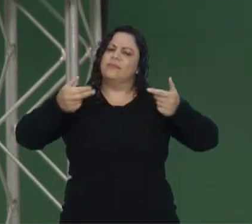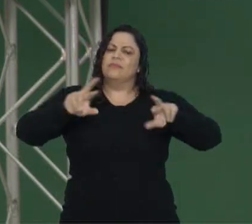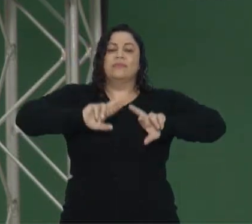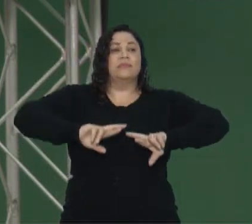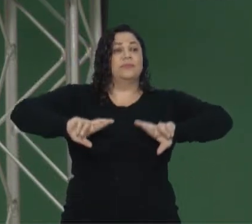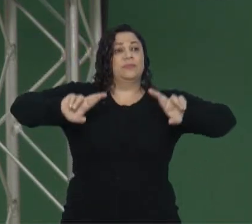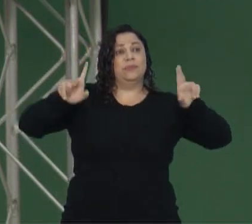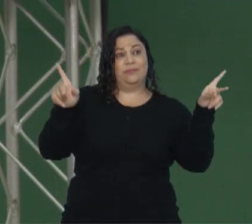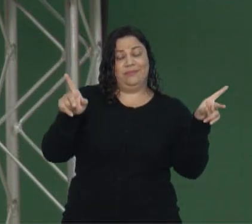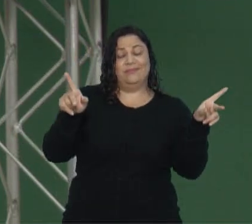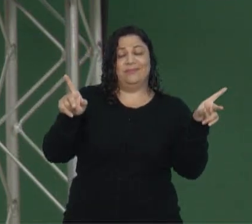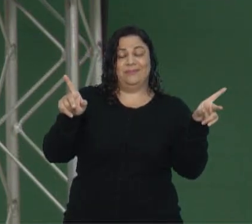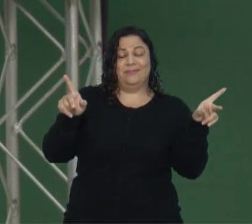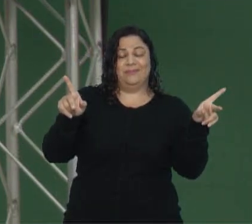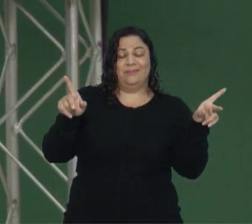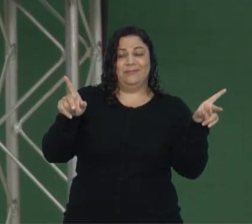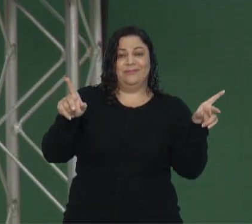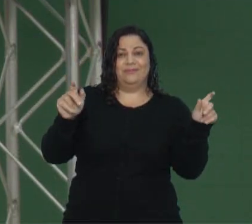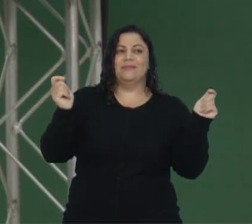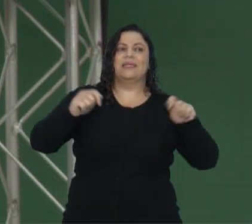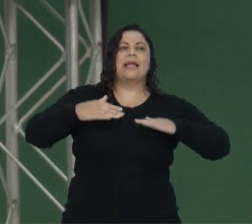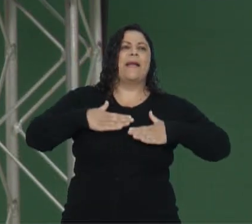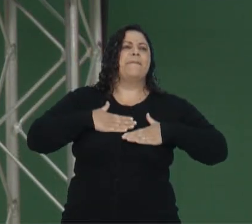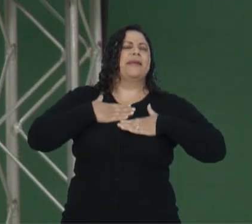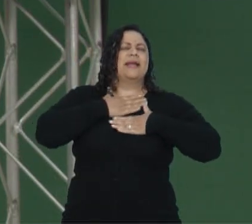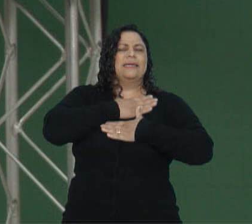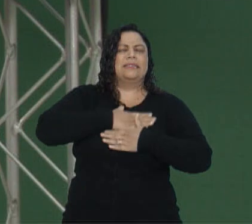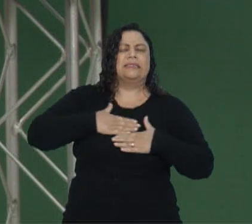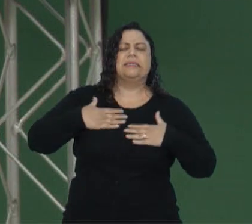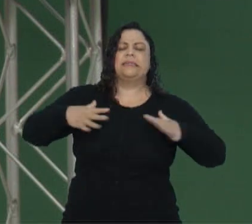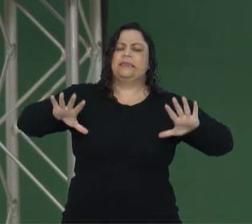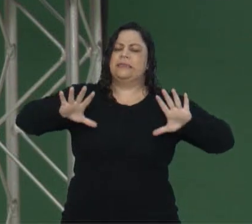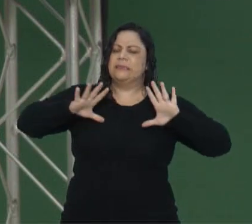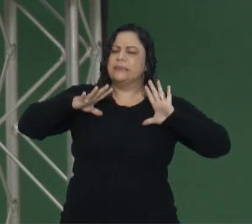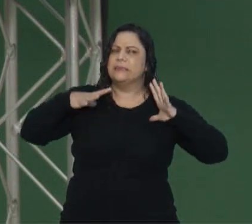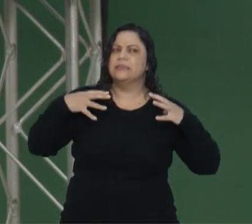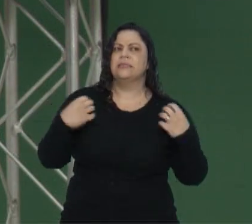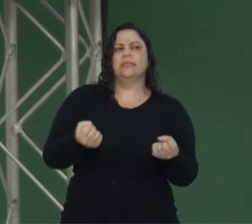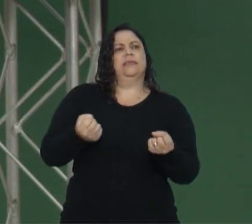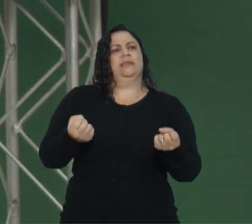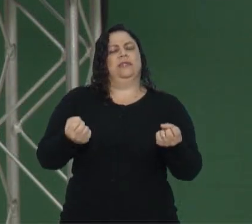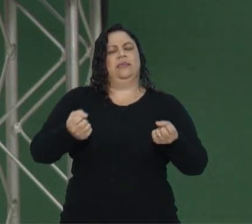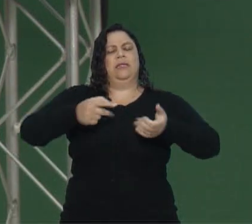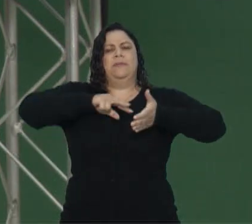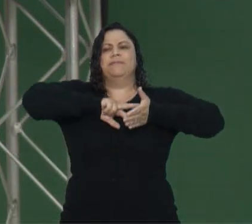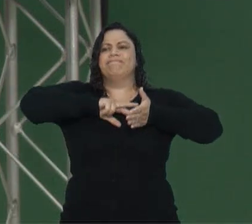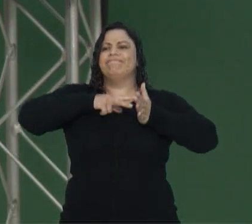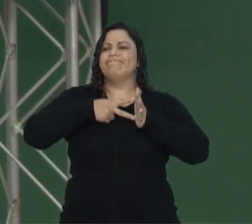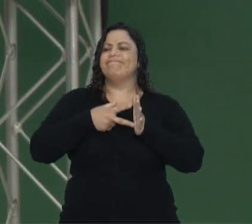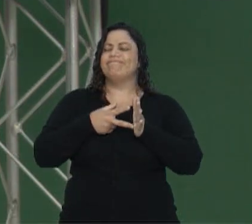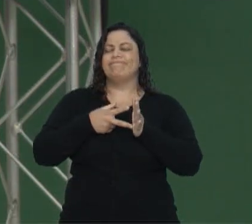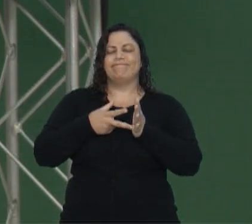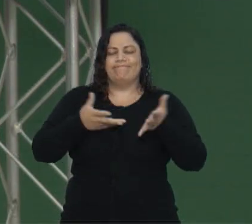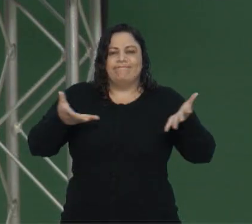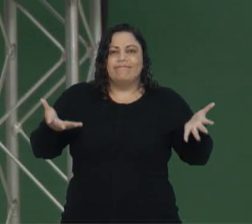um recorte, tá certo? Há muitas teorias sobre o tema. A gente está olhando um viés aí.